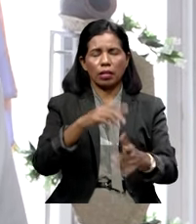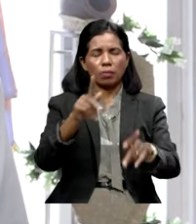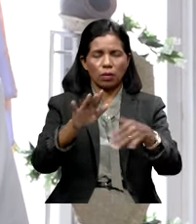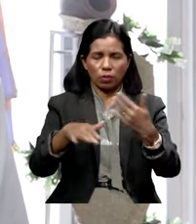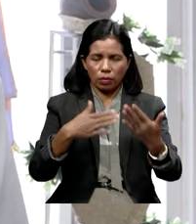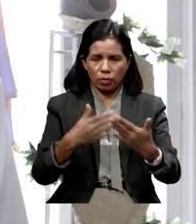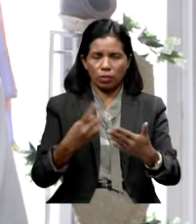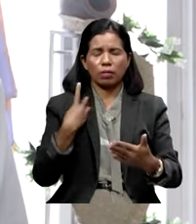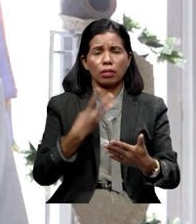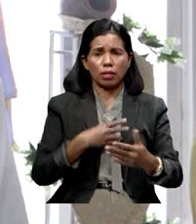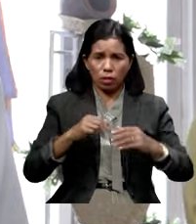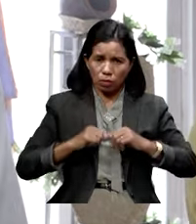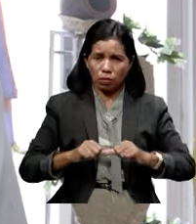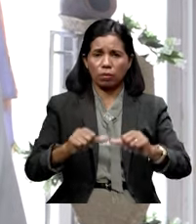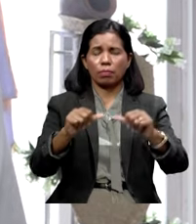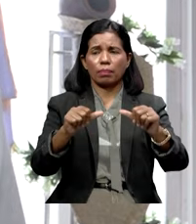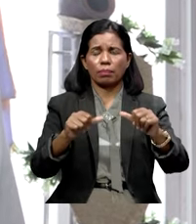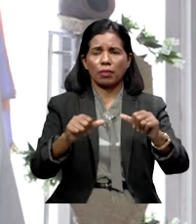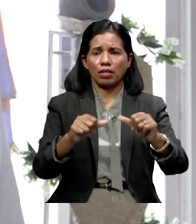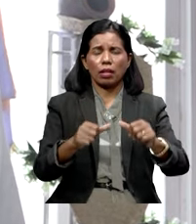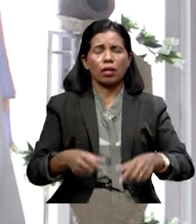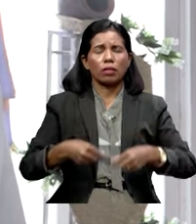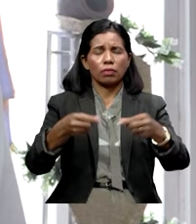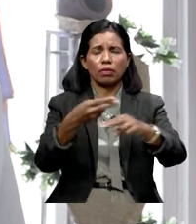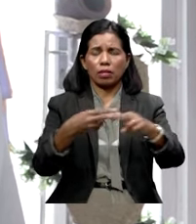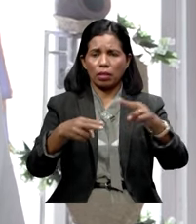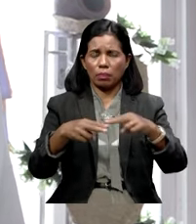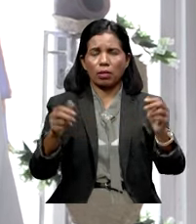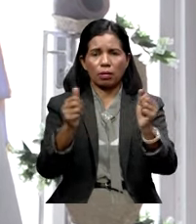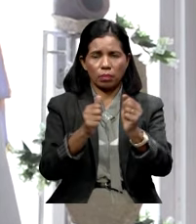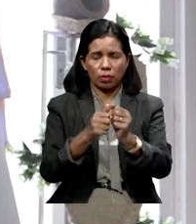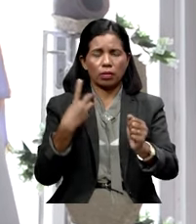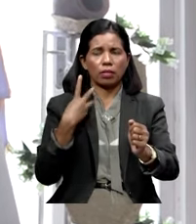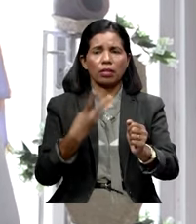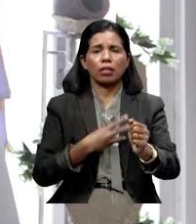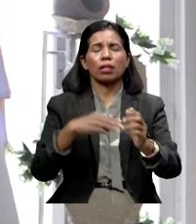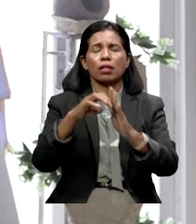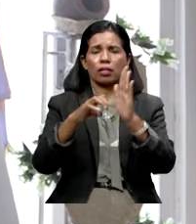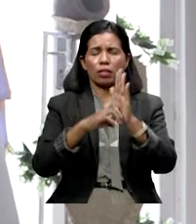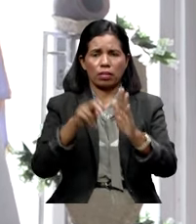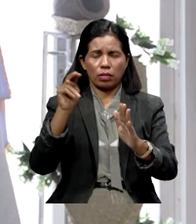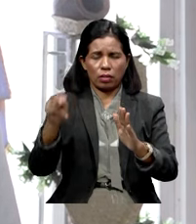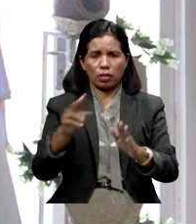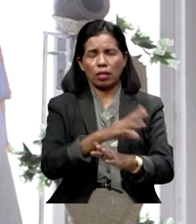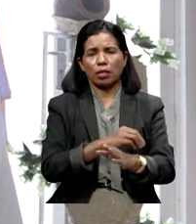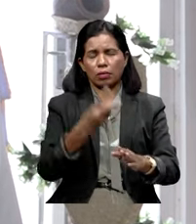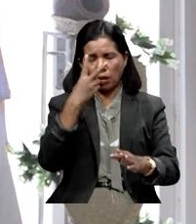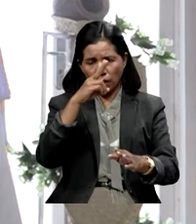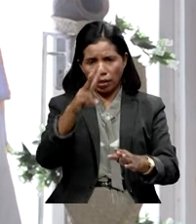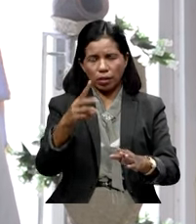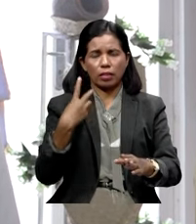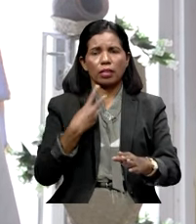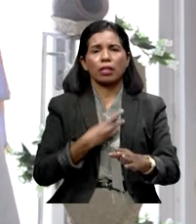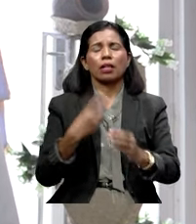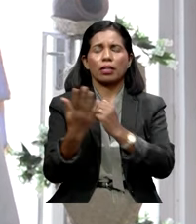Sirhoto, o continua, o Folim Ambamalo, o Itanen Ayulun, o Sir Aristaro Ninian, o constrói, o Itanen Nação,